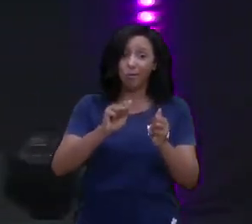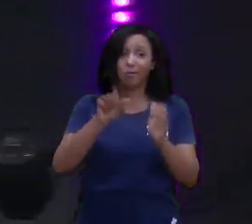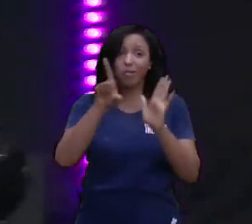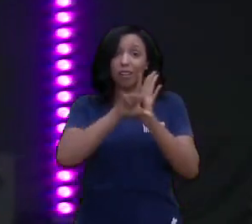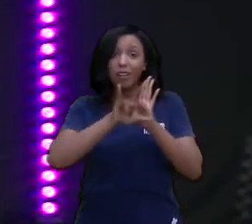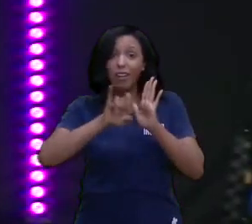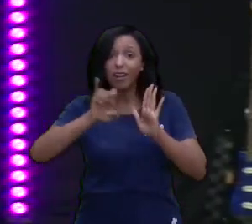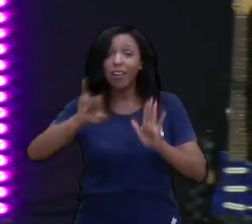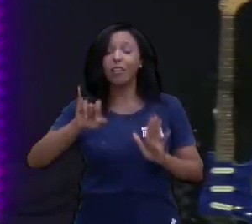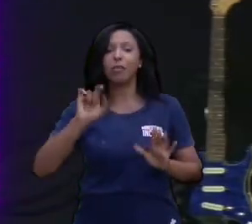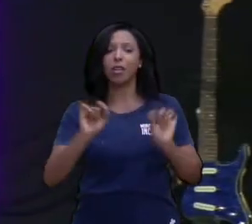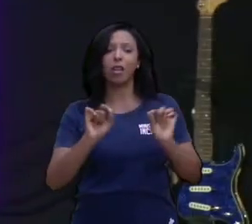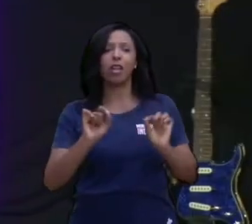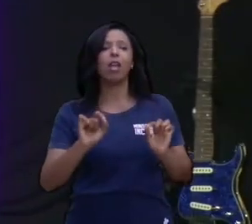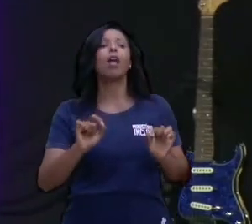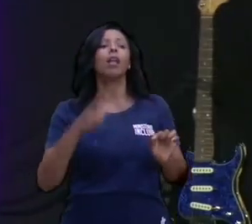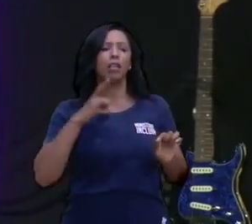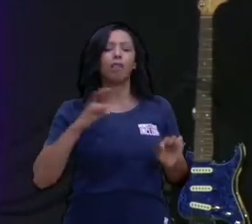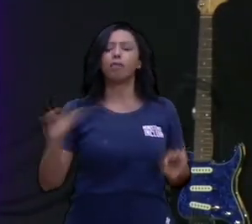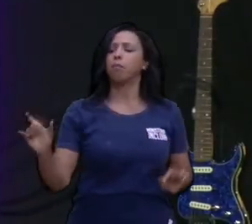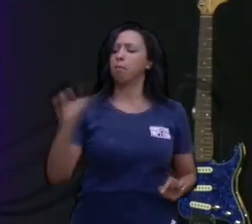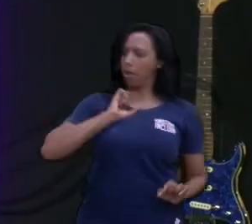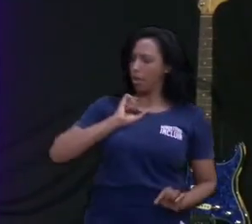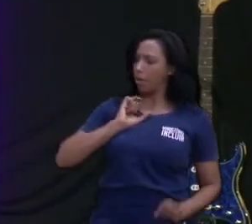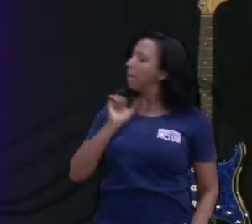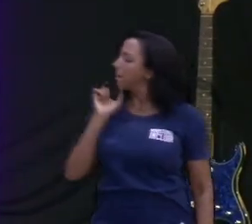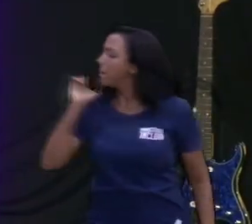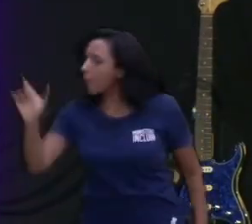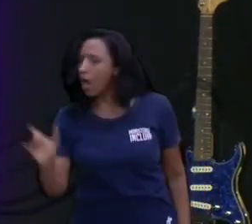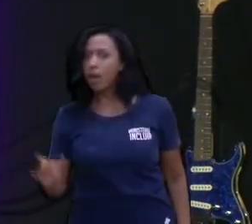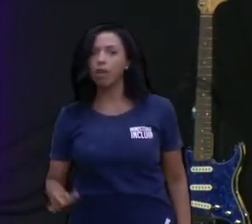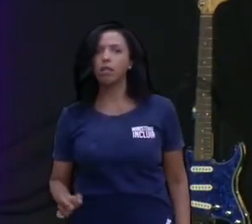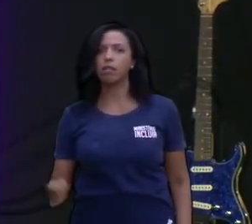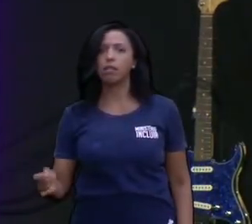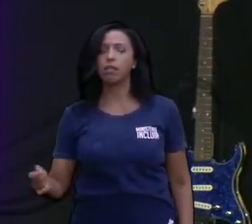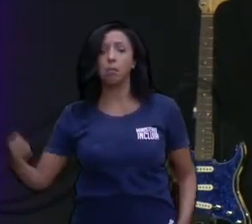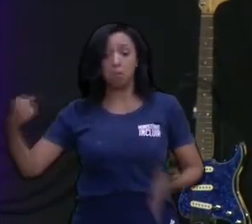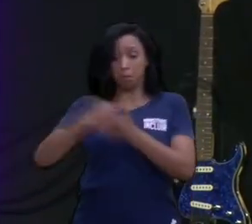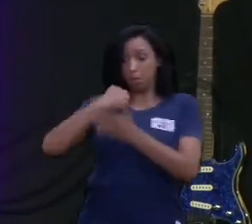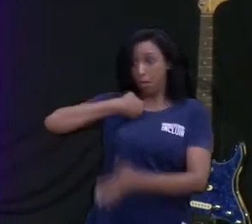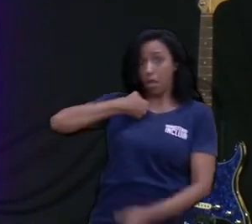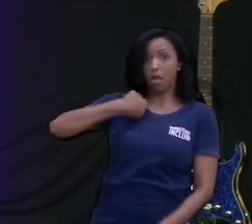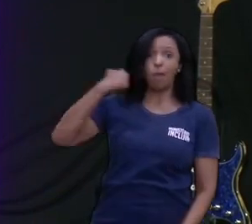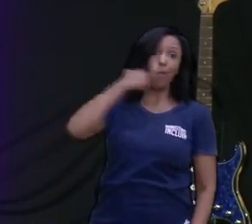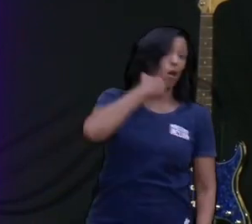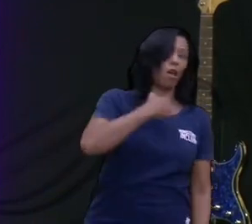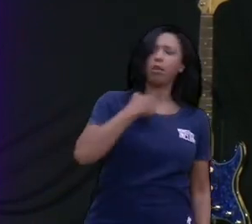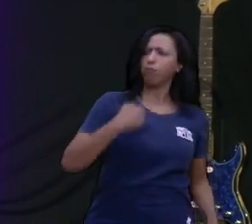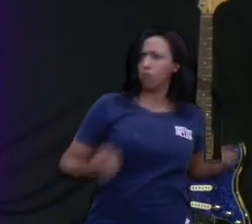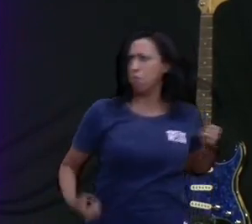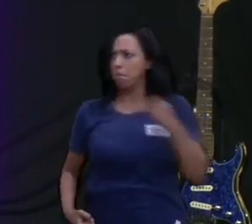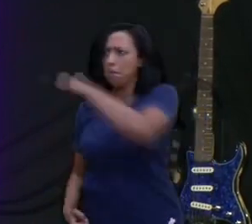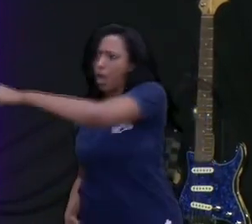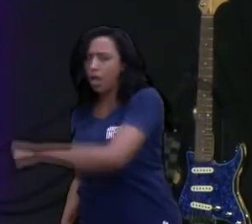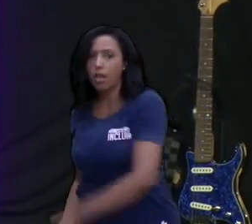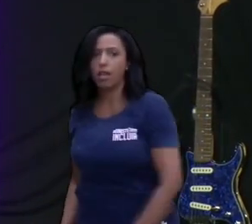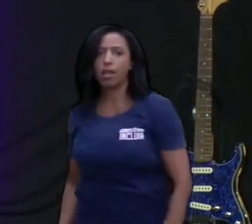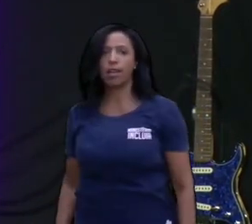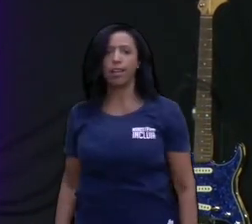resolve e no resolve e a gente faz o que a nossa carne perde